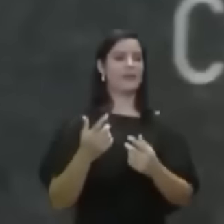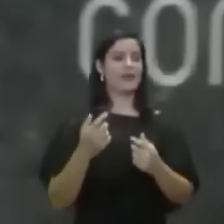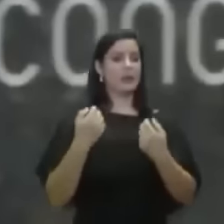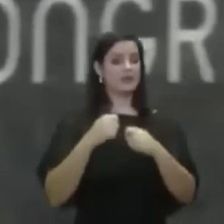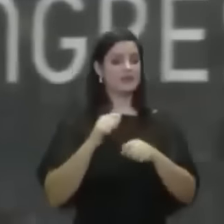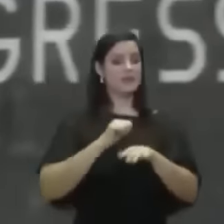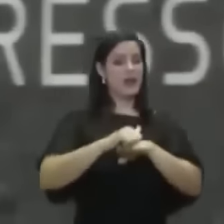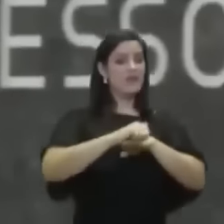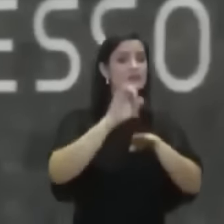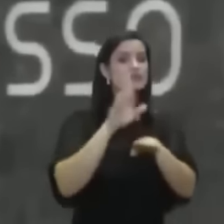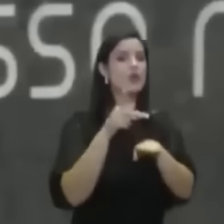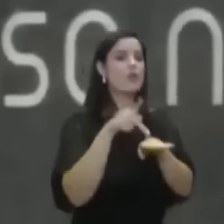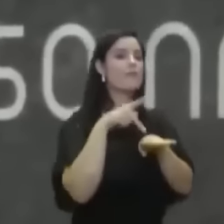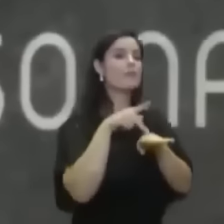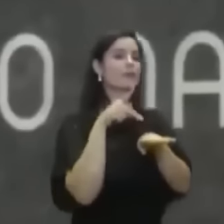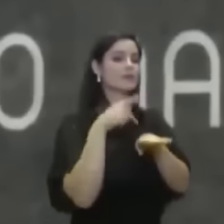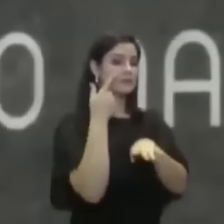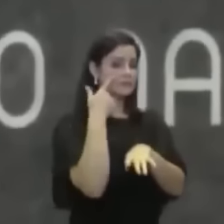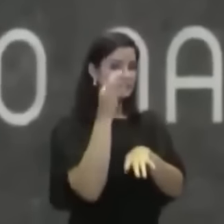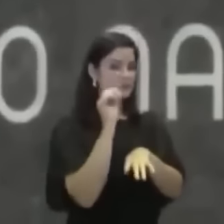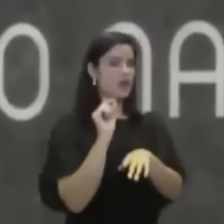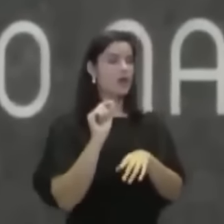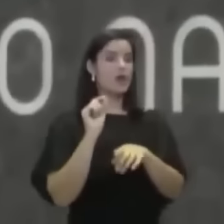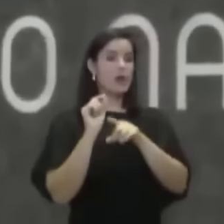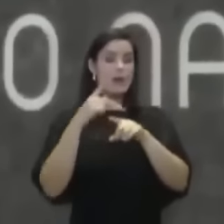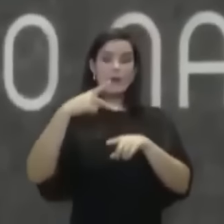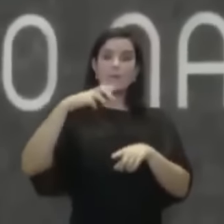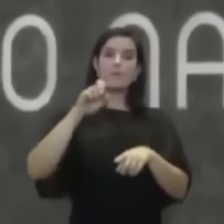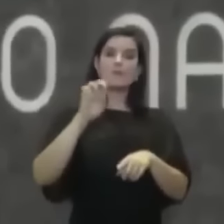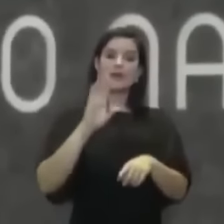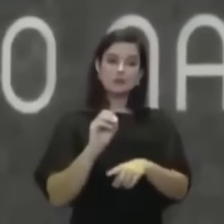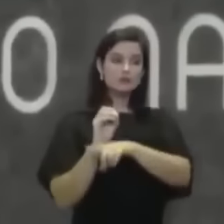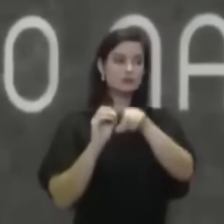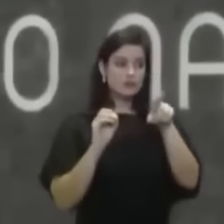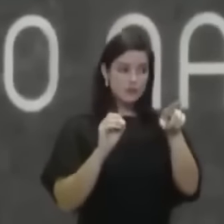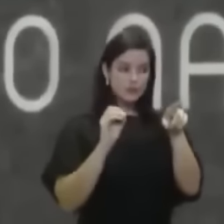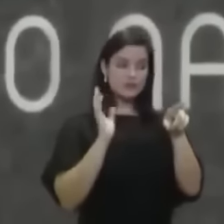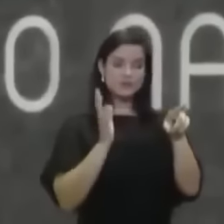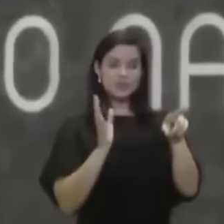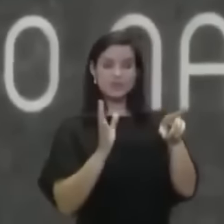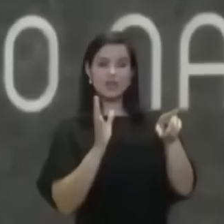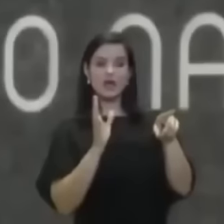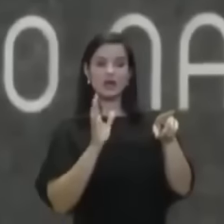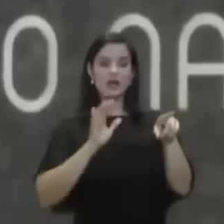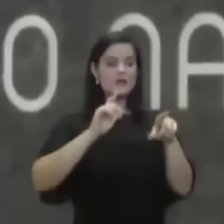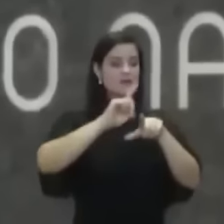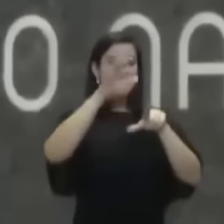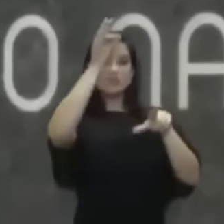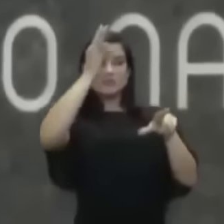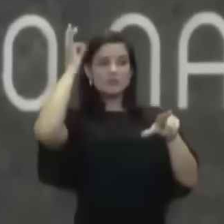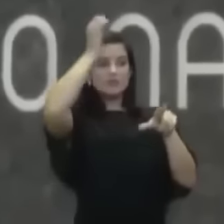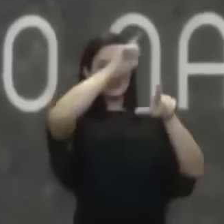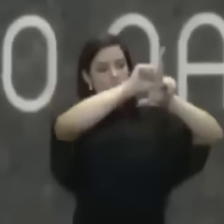pés. O que Jesus quis dizer com isso? Pedro, você já passou pelo lavar regenerador do Espírito Santo, isso acontece uma